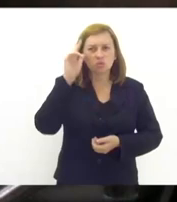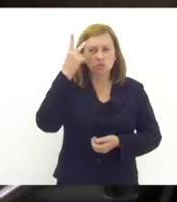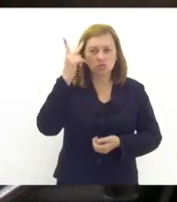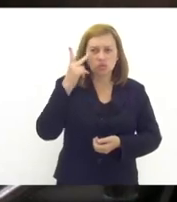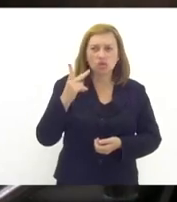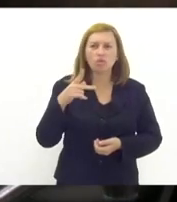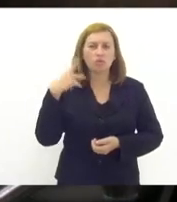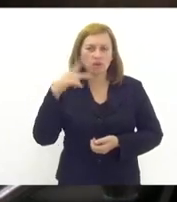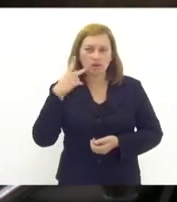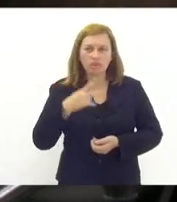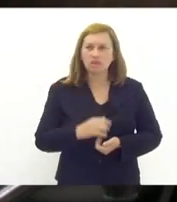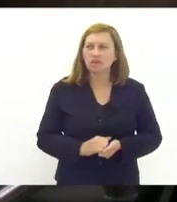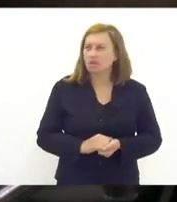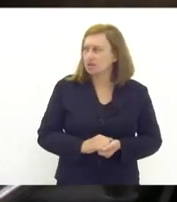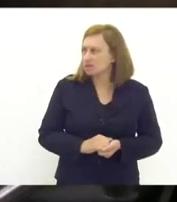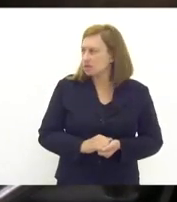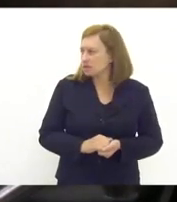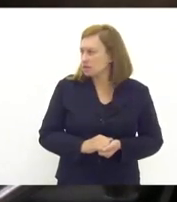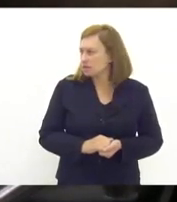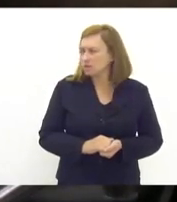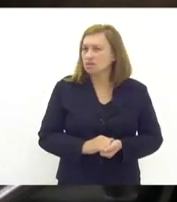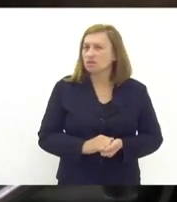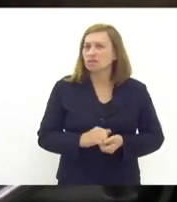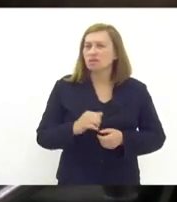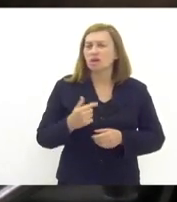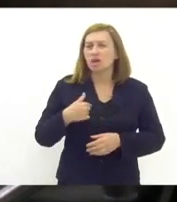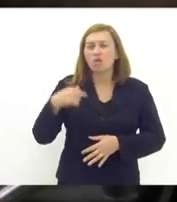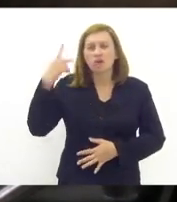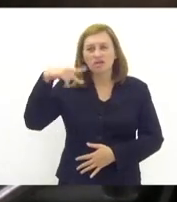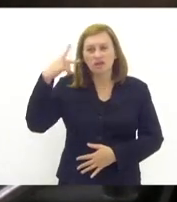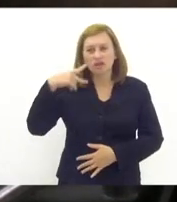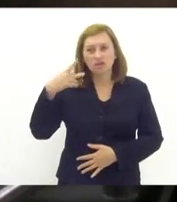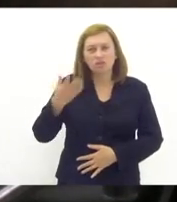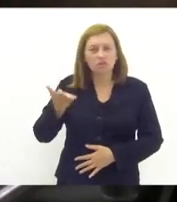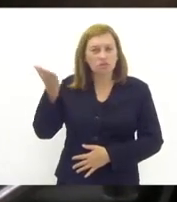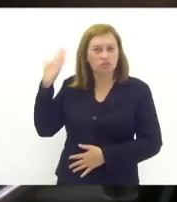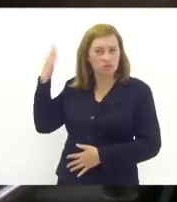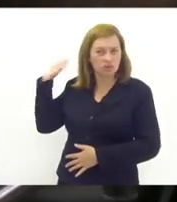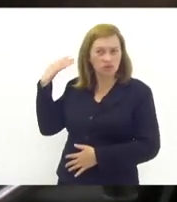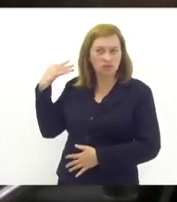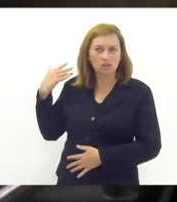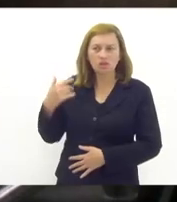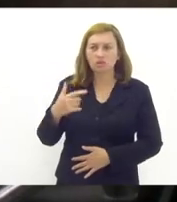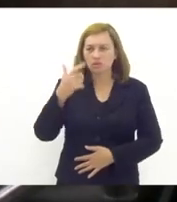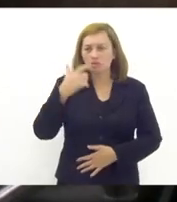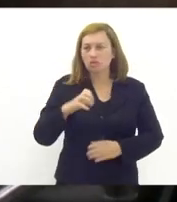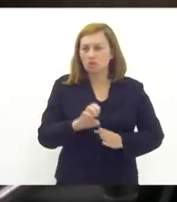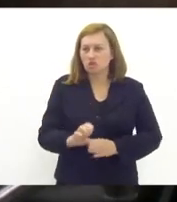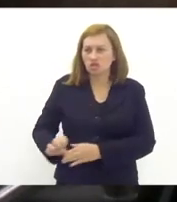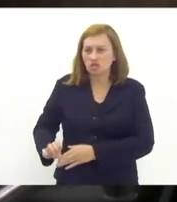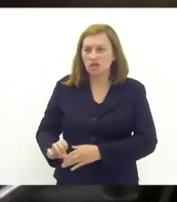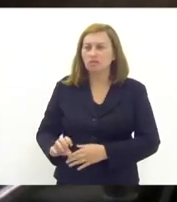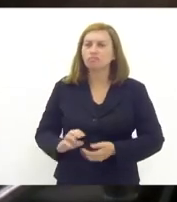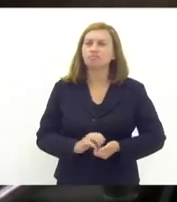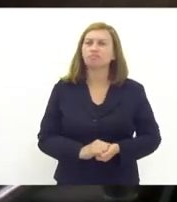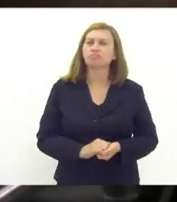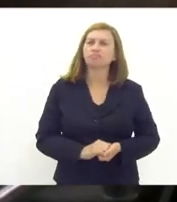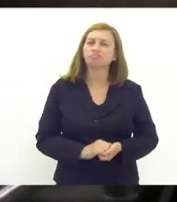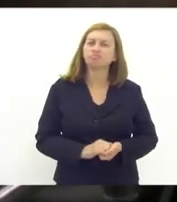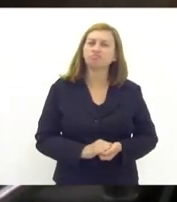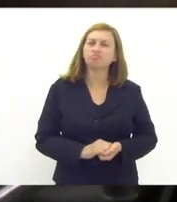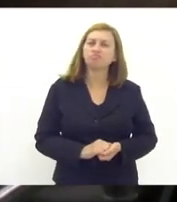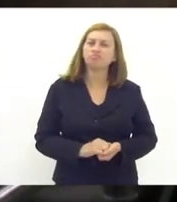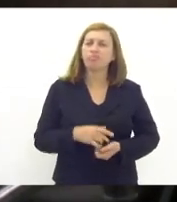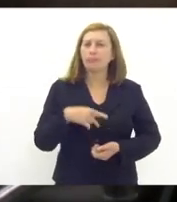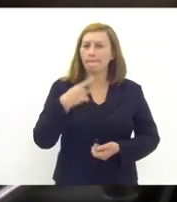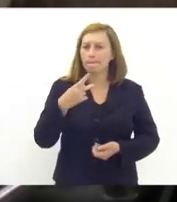como parlamentar, desde a época que eu era vereadora, mesmo sendo uma pessoa de esquerda, que tem, na